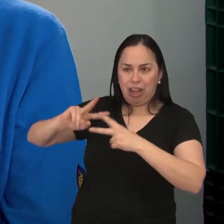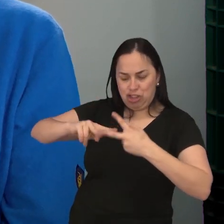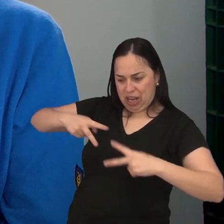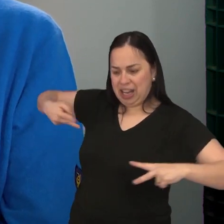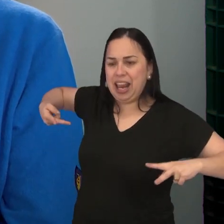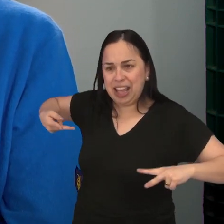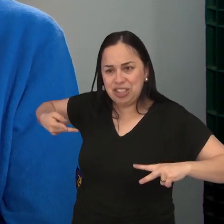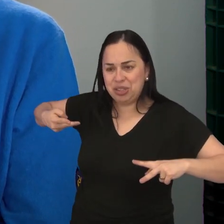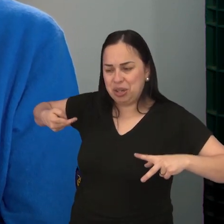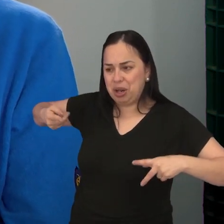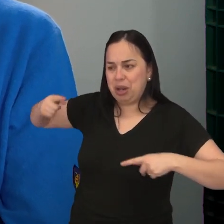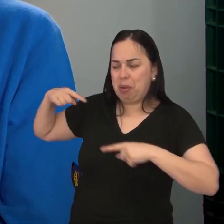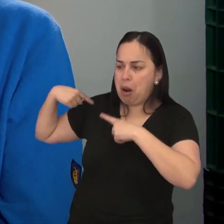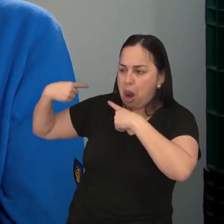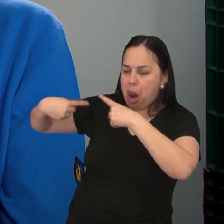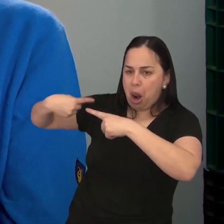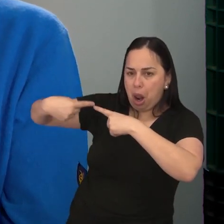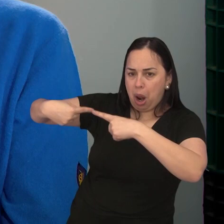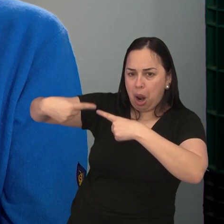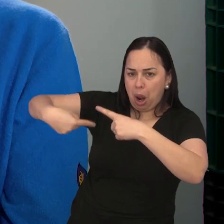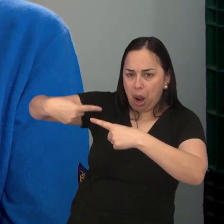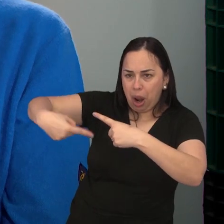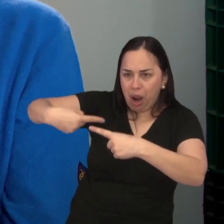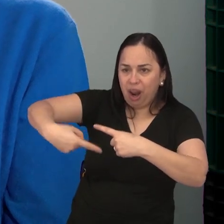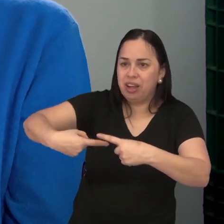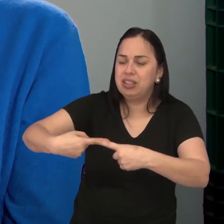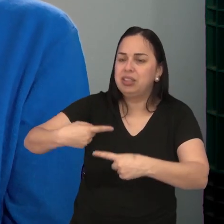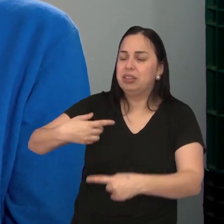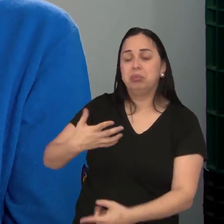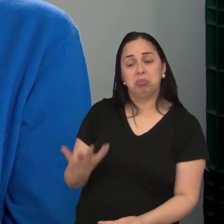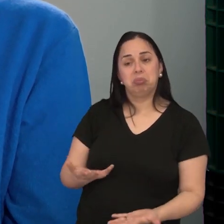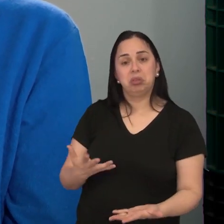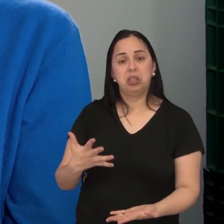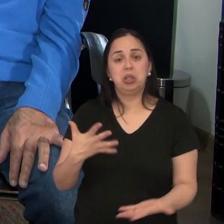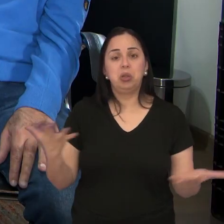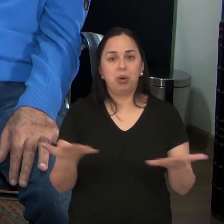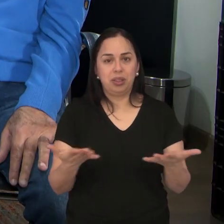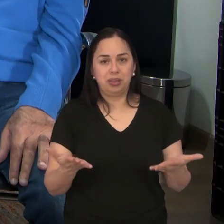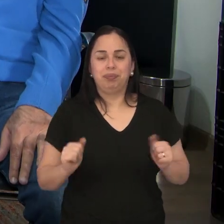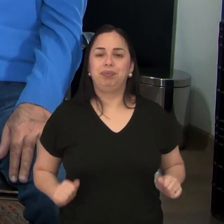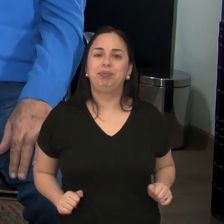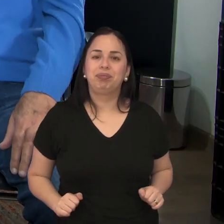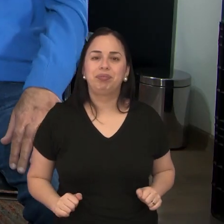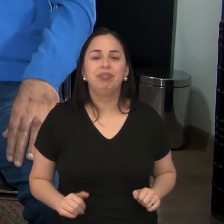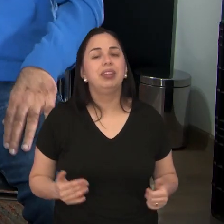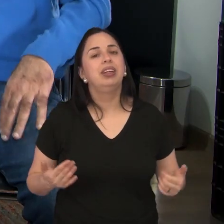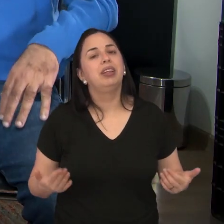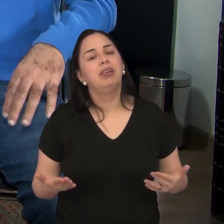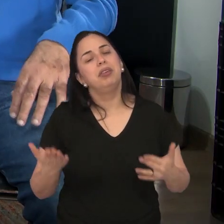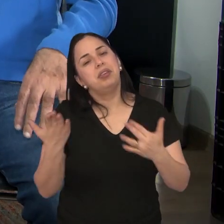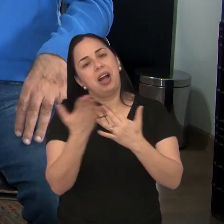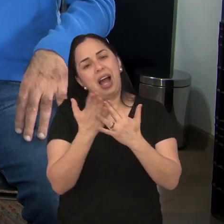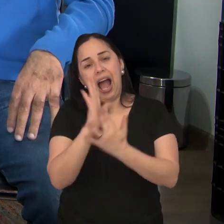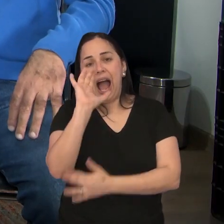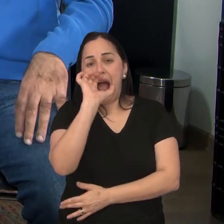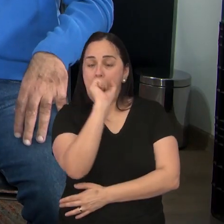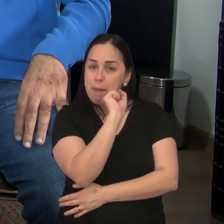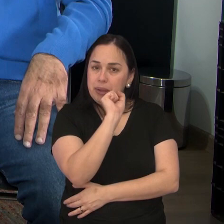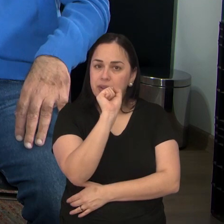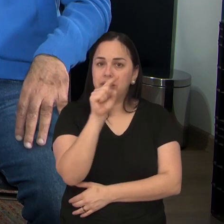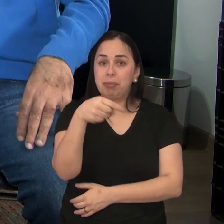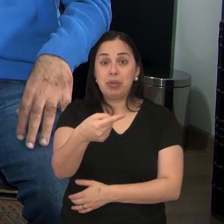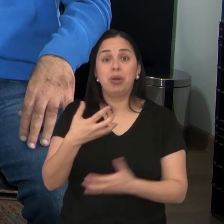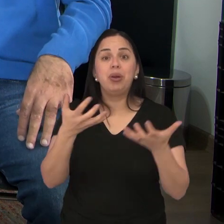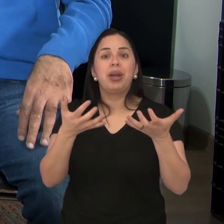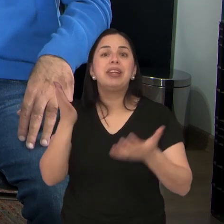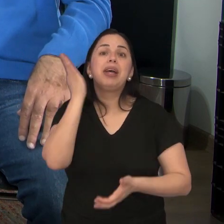dessa minha memória genética, o Ricardo que sabe bem disso, e me influenciou. Vou fazer o seguinte então, a gente vai fazer uma pausa rapidinha,